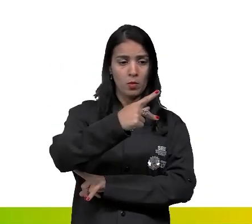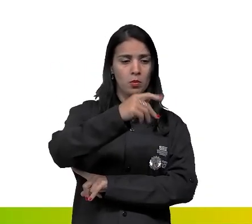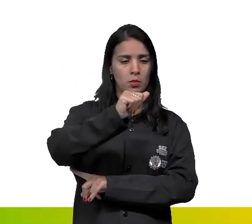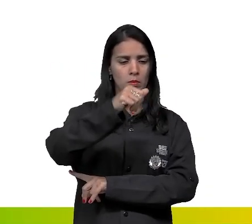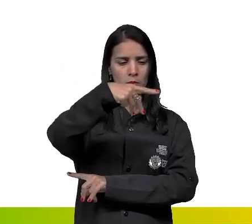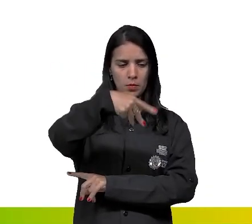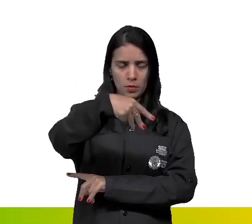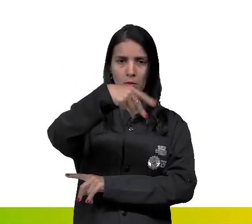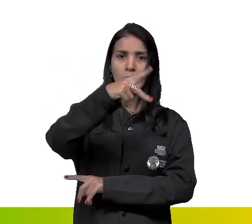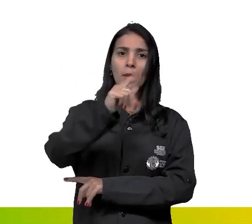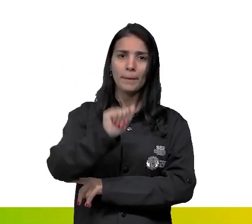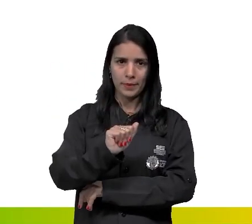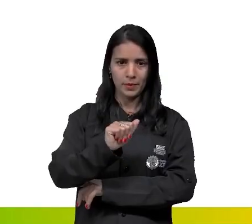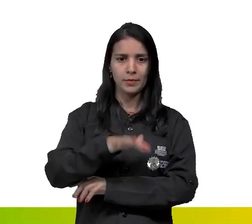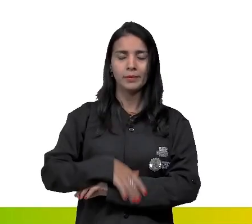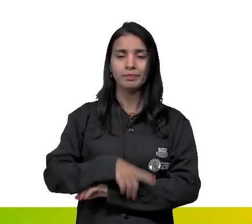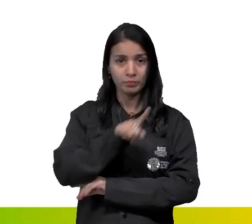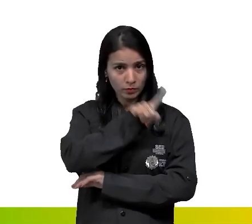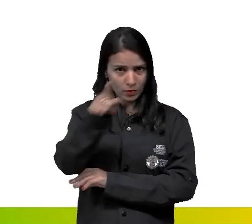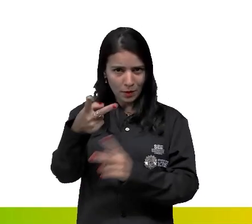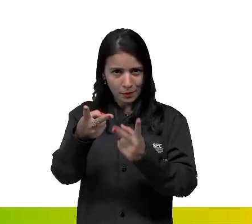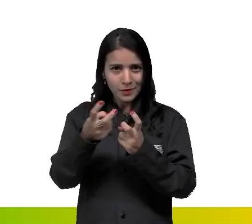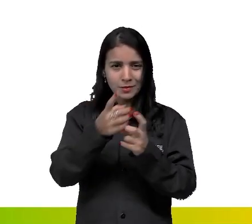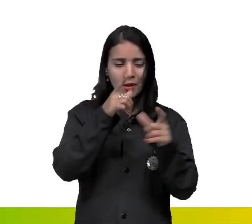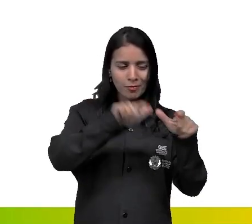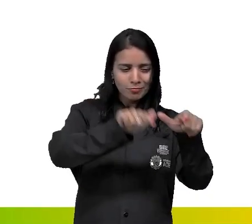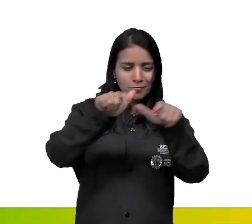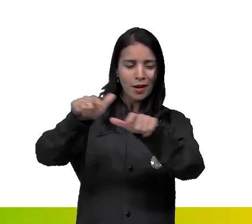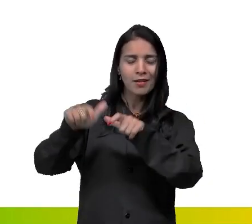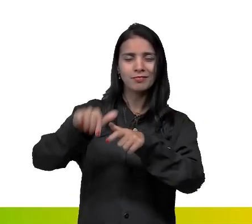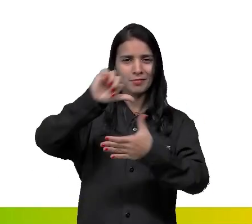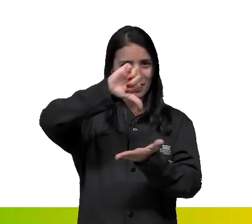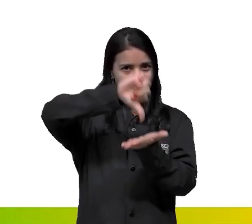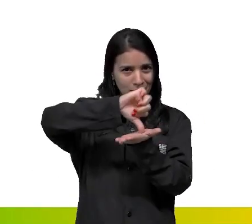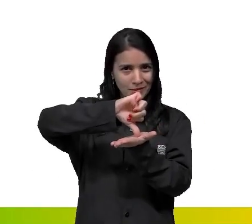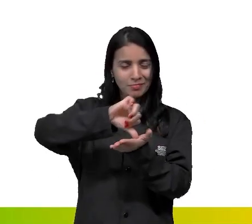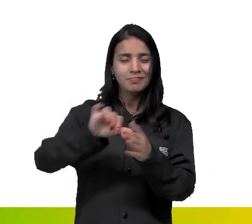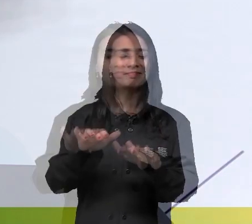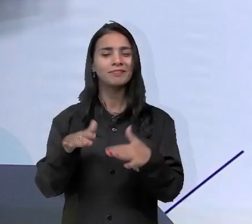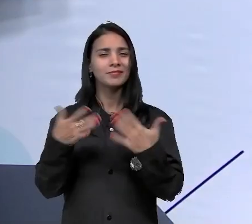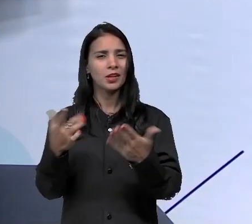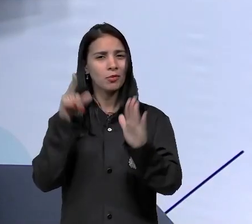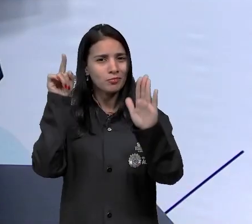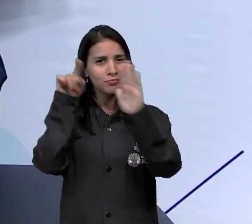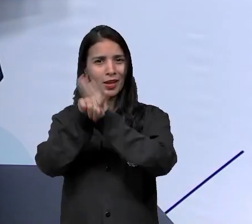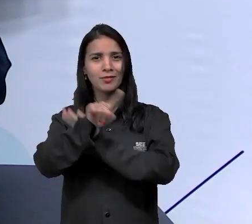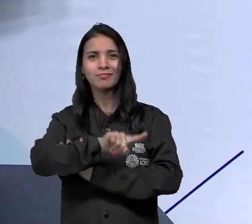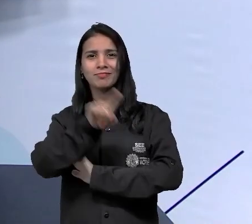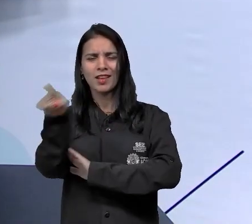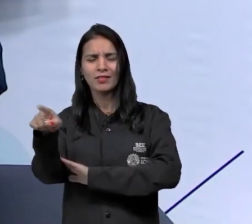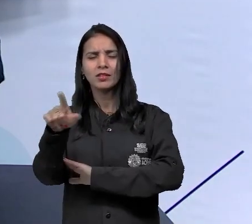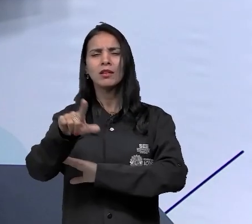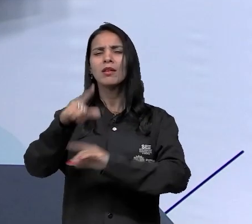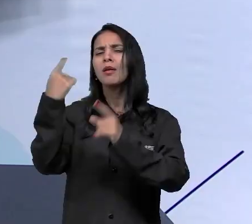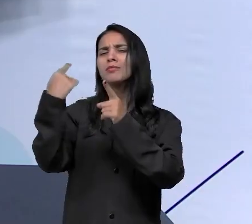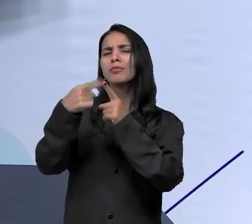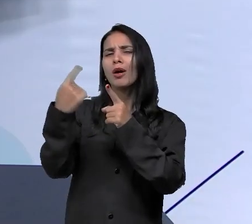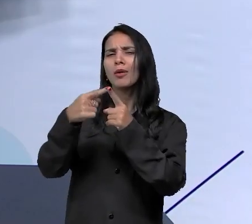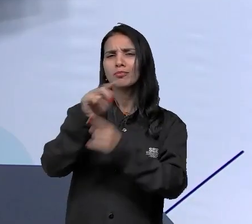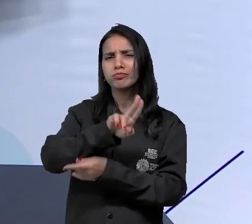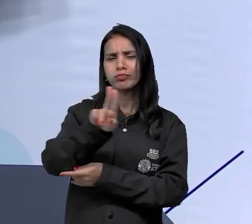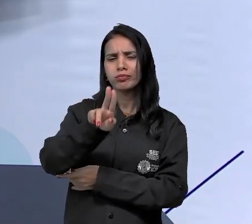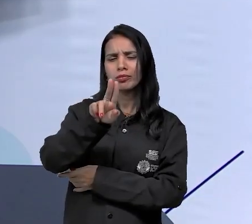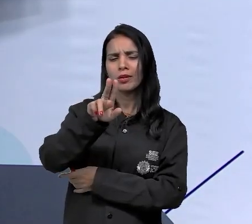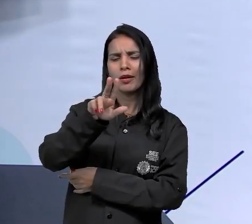Então, observaram aí a localização de cada um desses biomas? E aí eu pergunto para vocês, por que quando a gente fala de